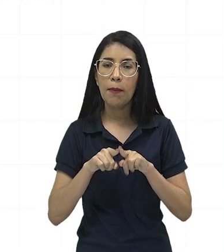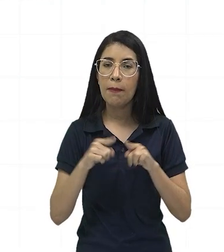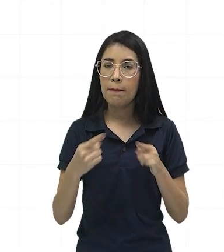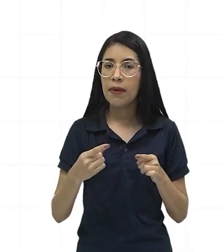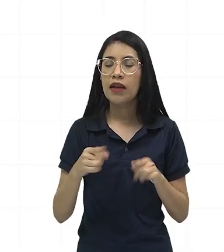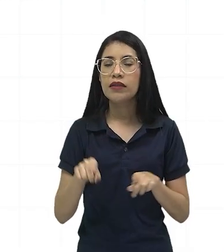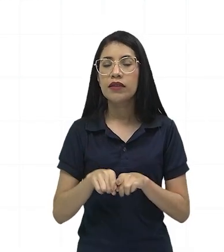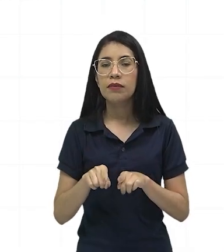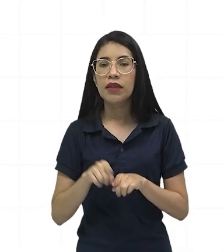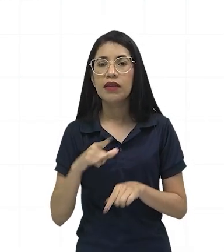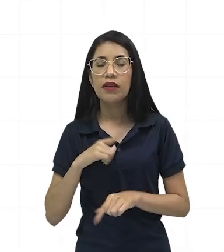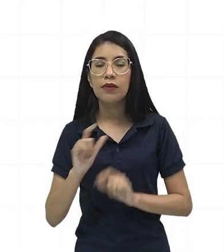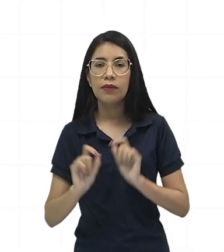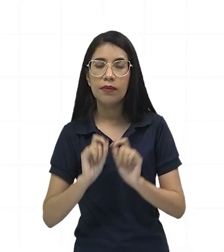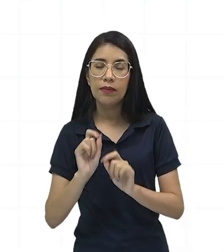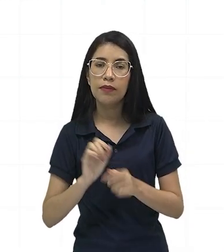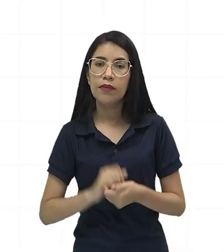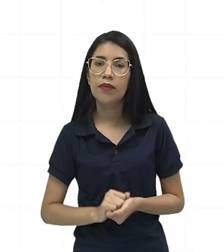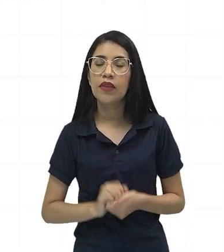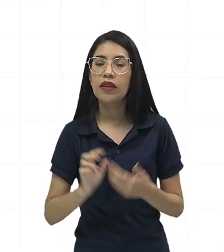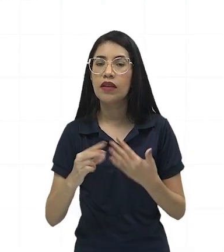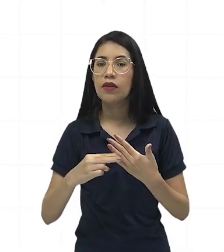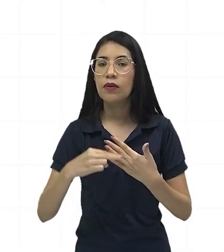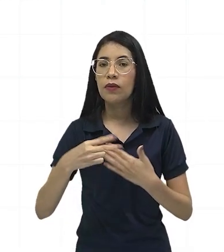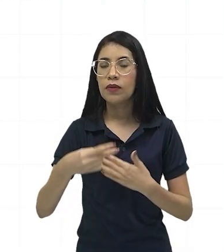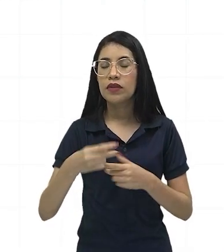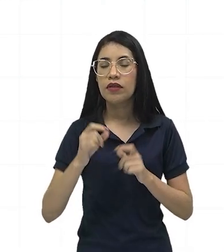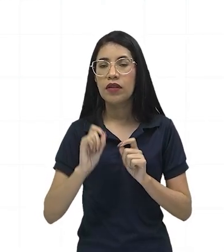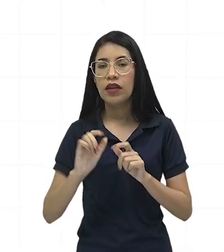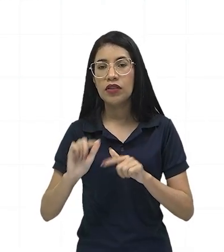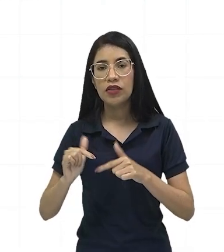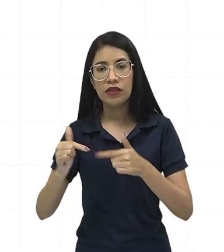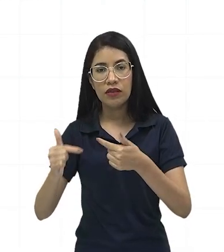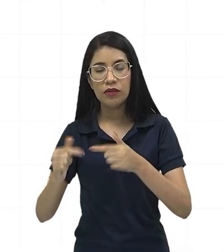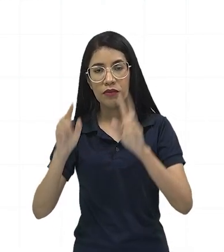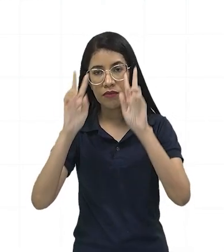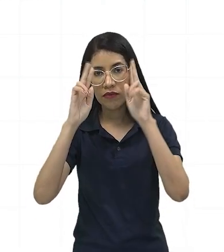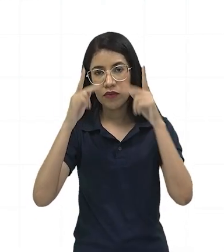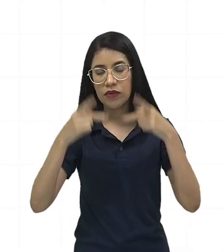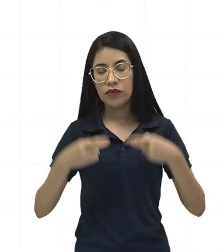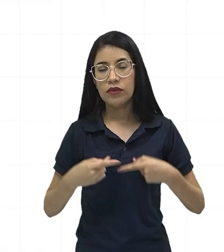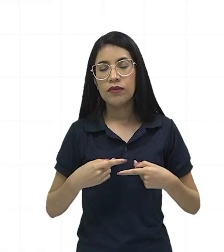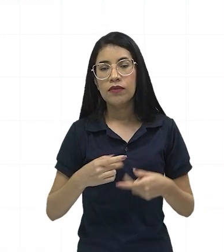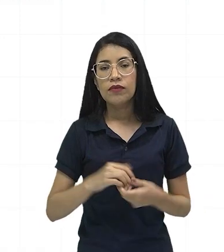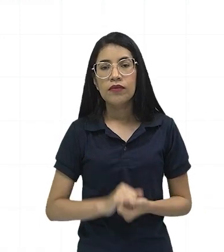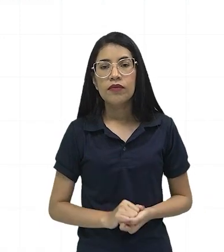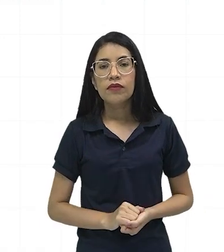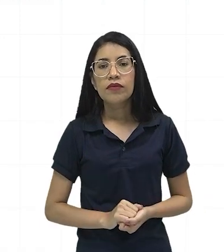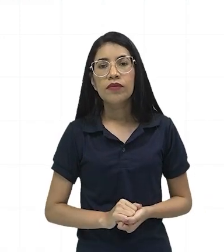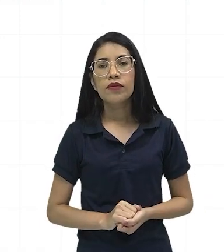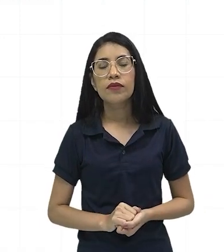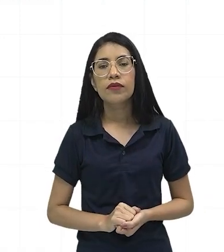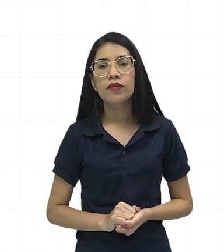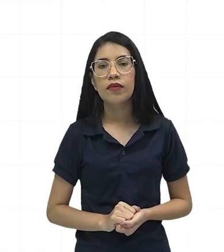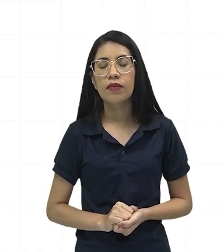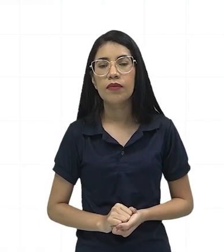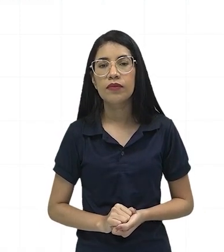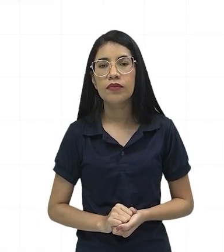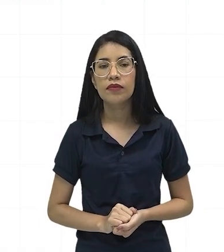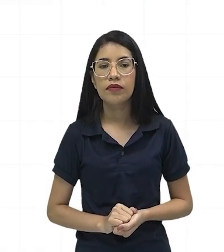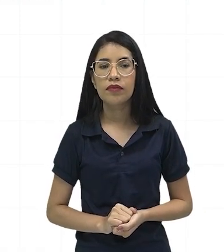temos aí também como consequência das atividades humanas. O